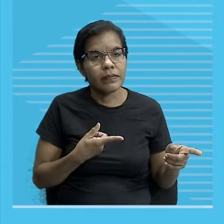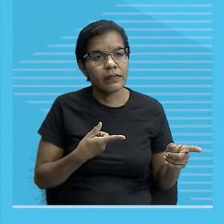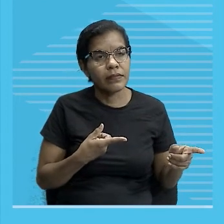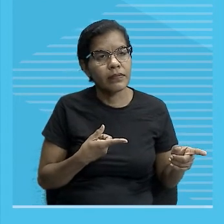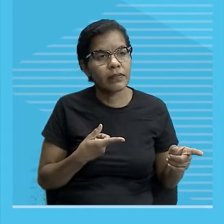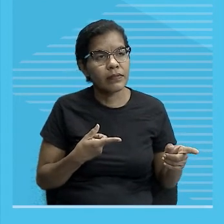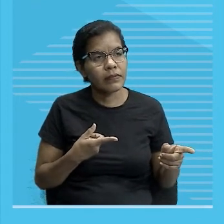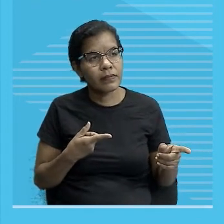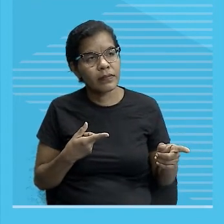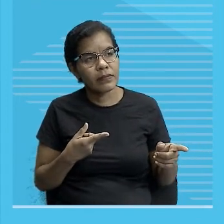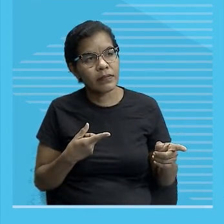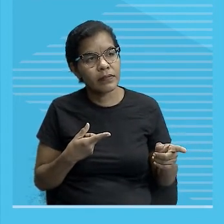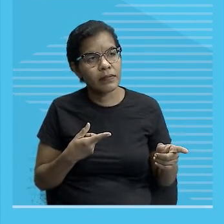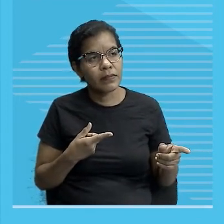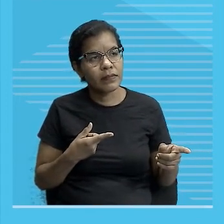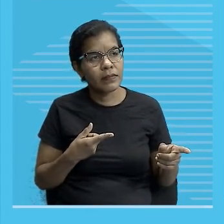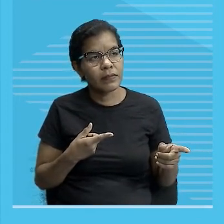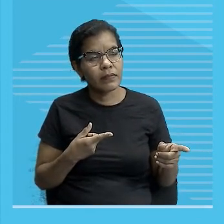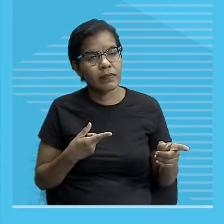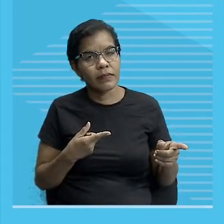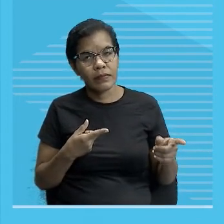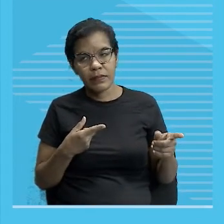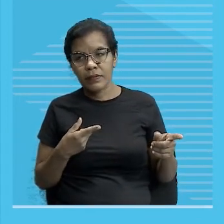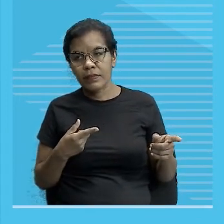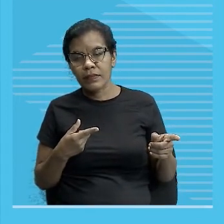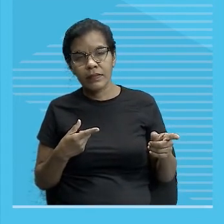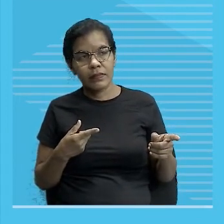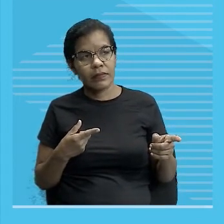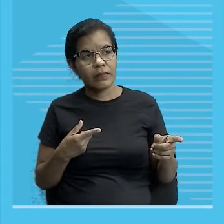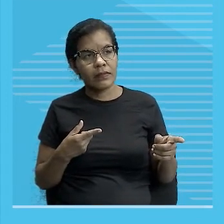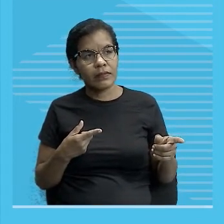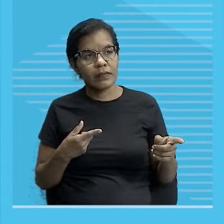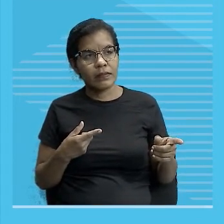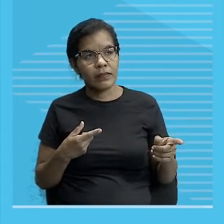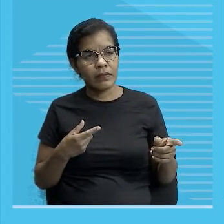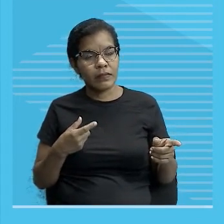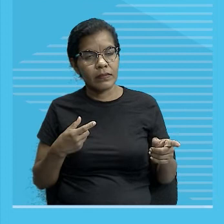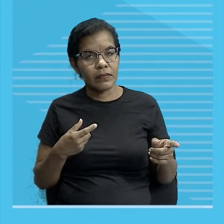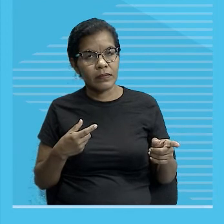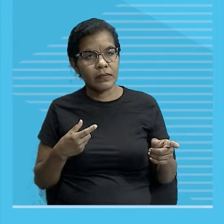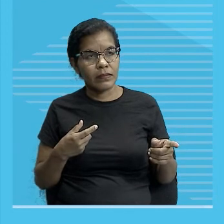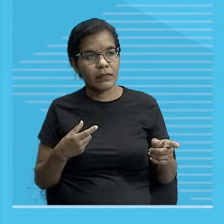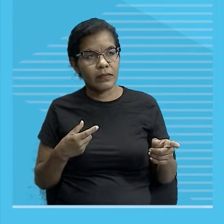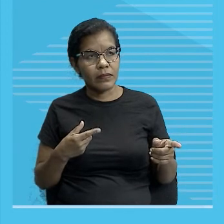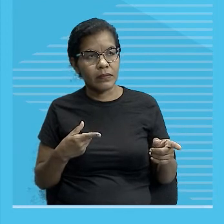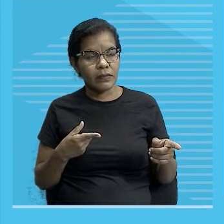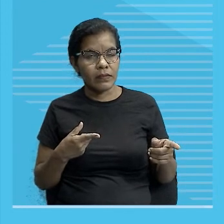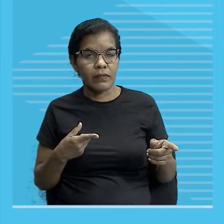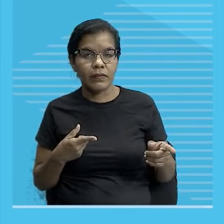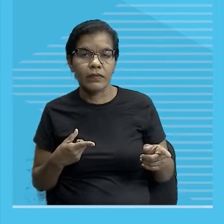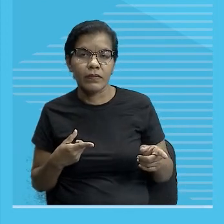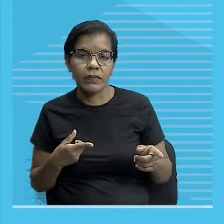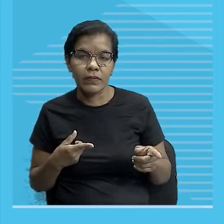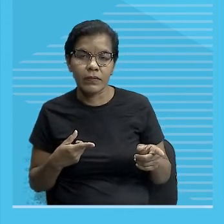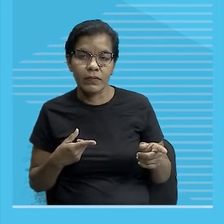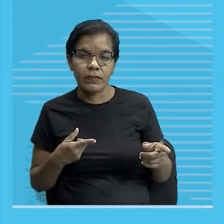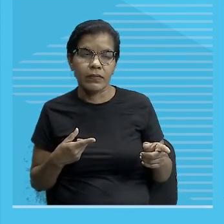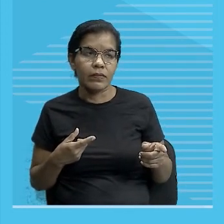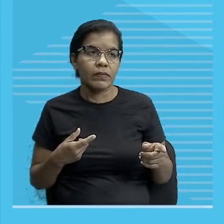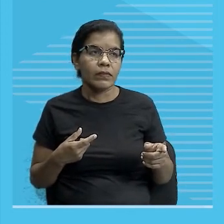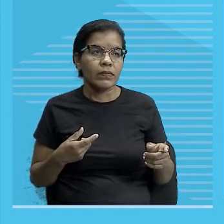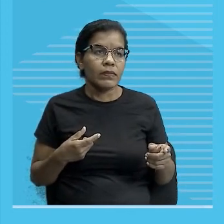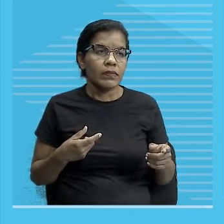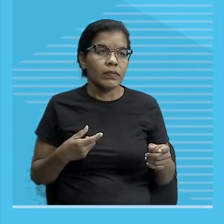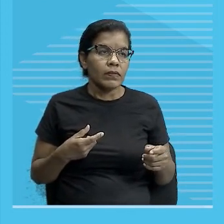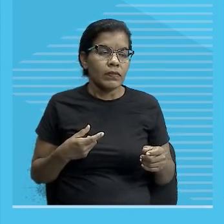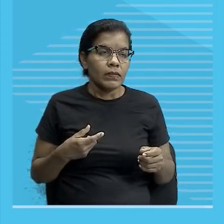É mais daria a machadada, a paulada. Aí, só consigo ver a preposição